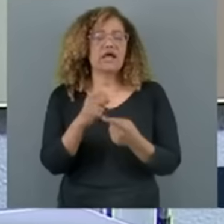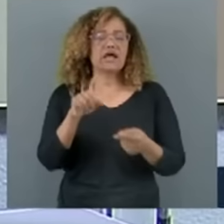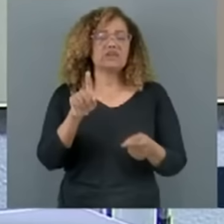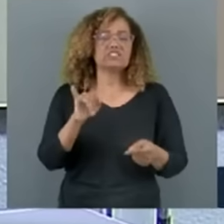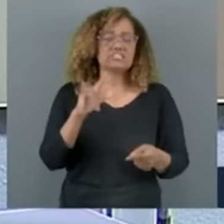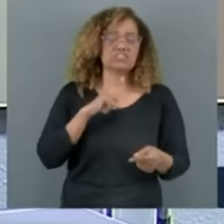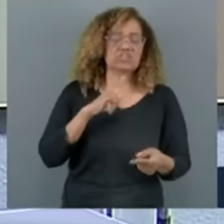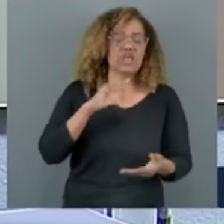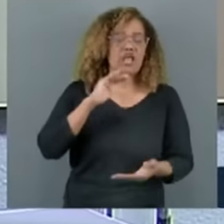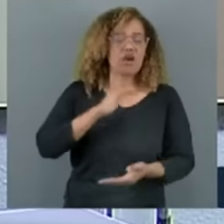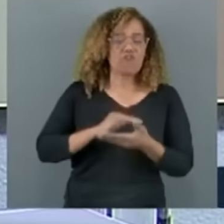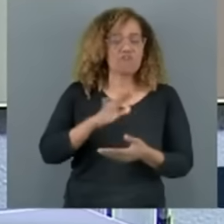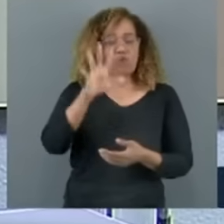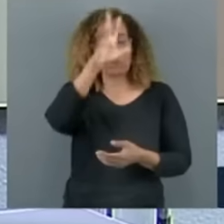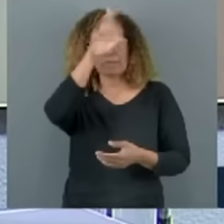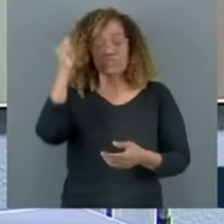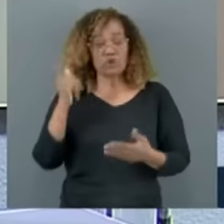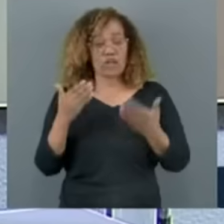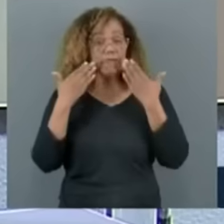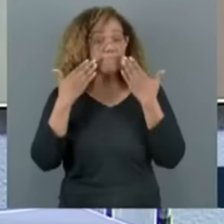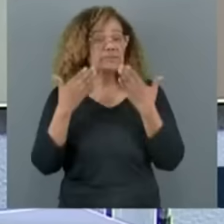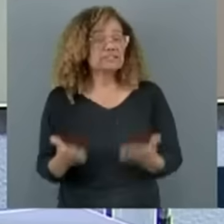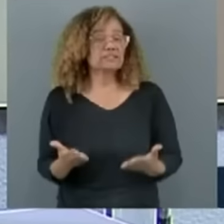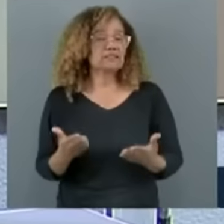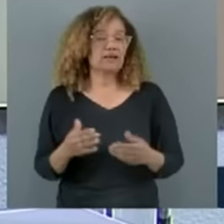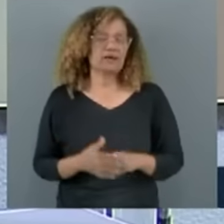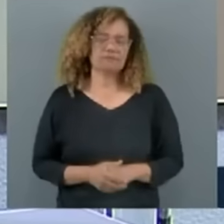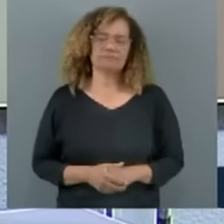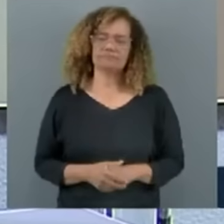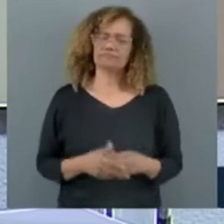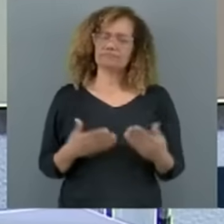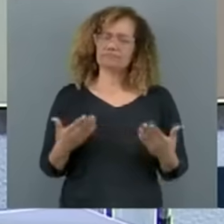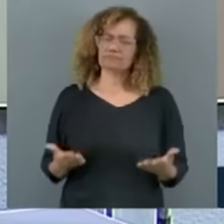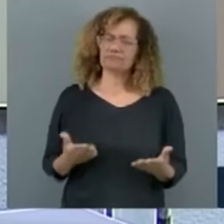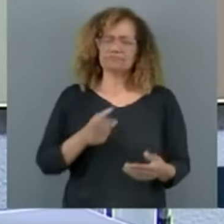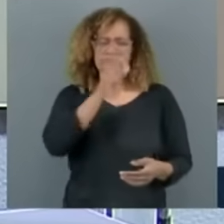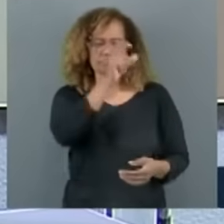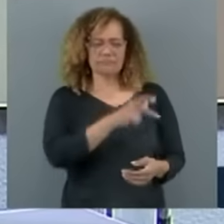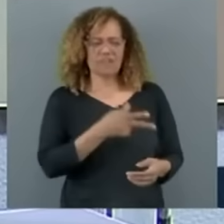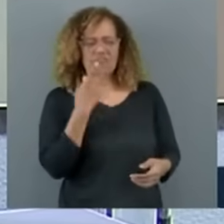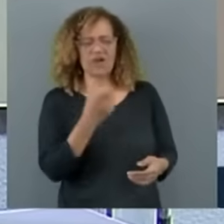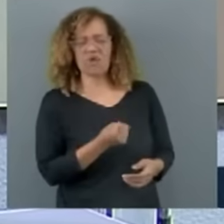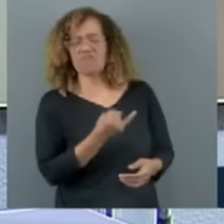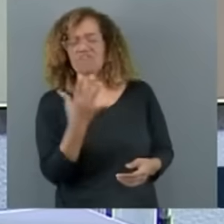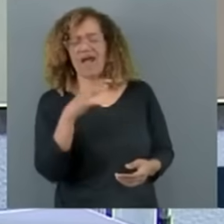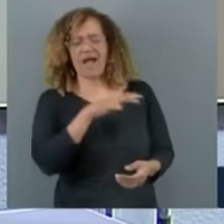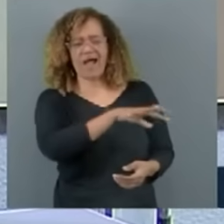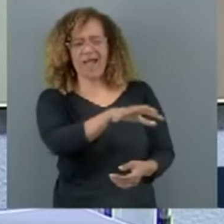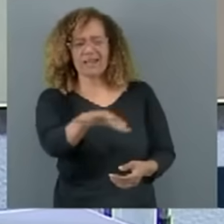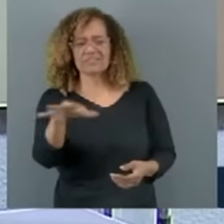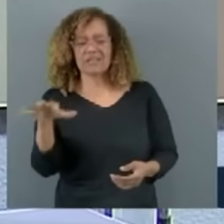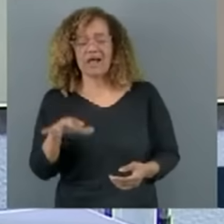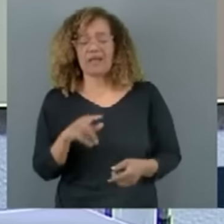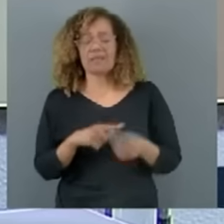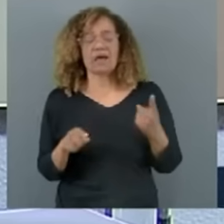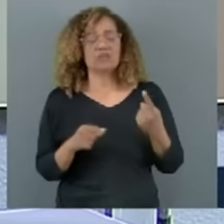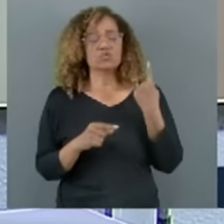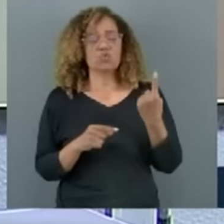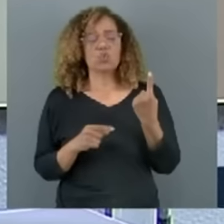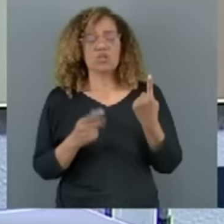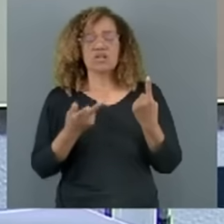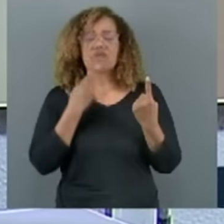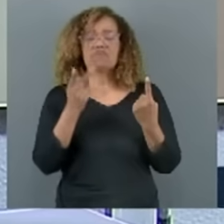Amazônia para ser apresentada. E aí Vossa Excelência citou várias áreas, mas uma que Vossa Excelência falou